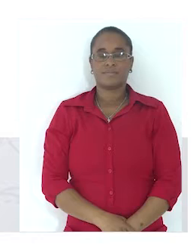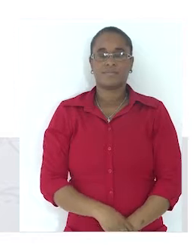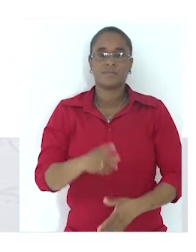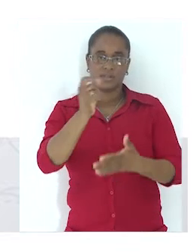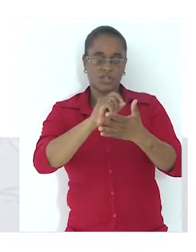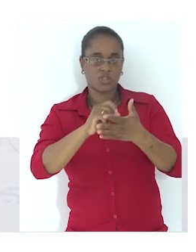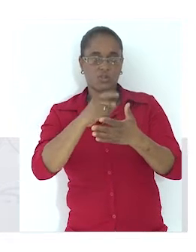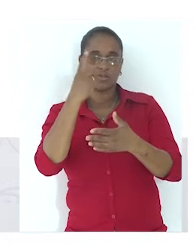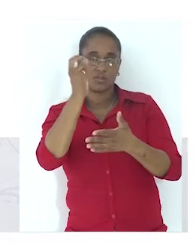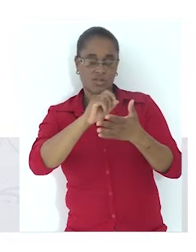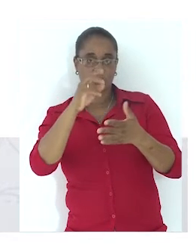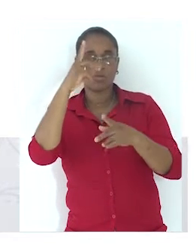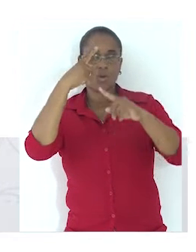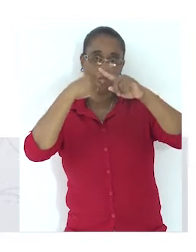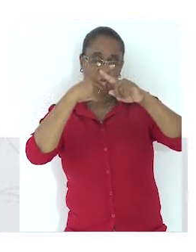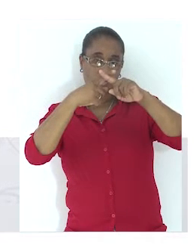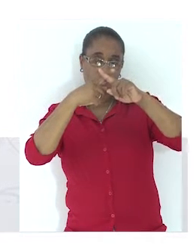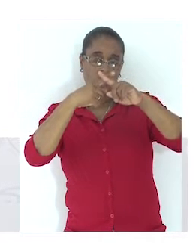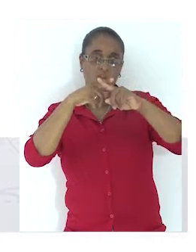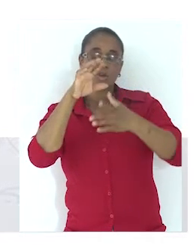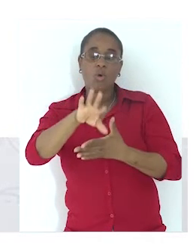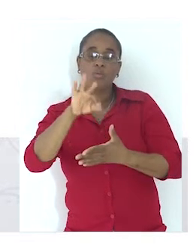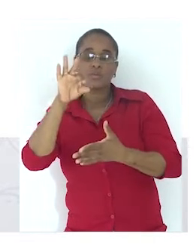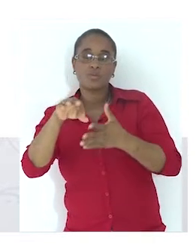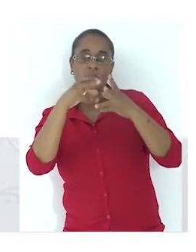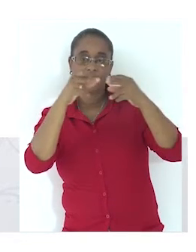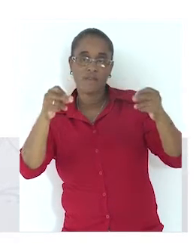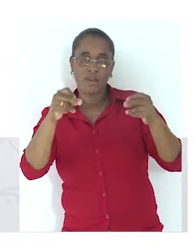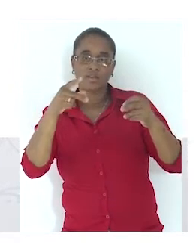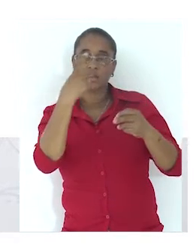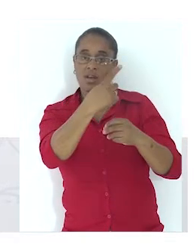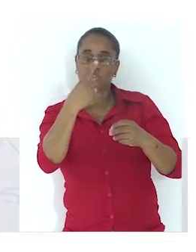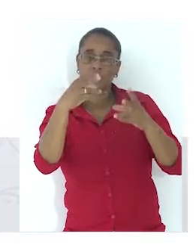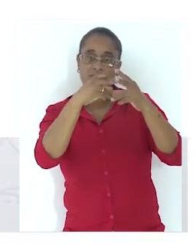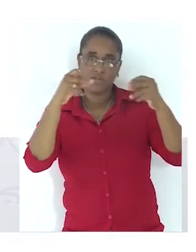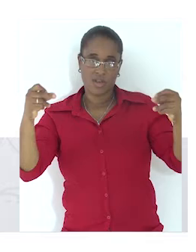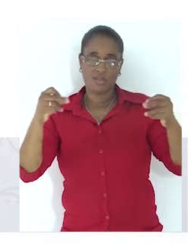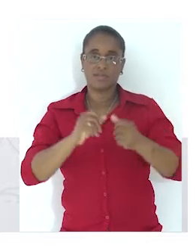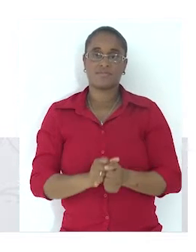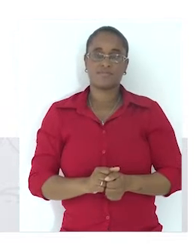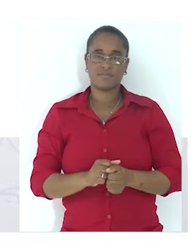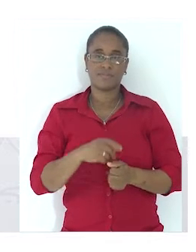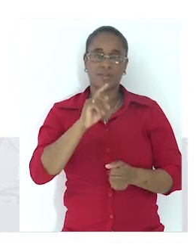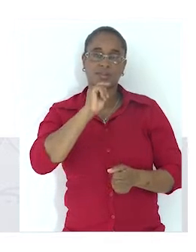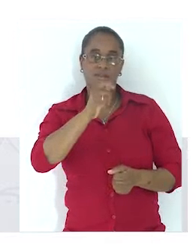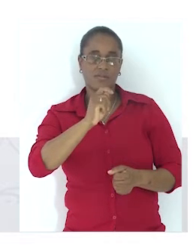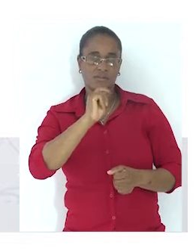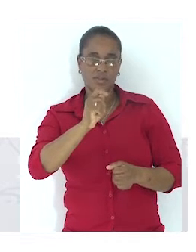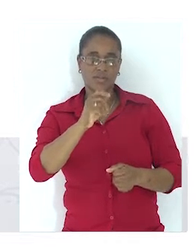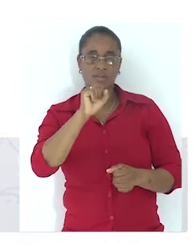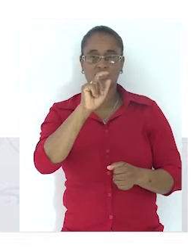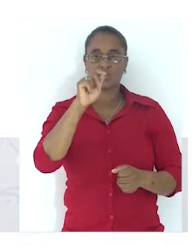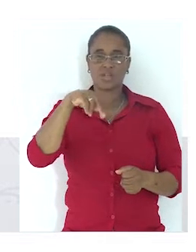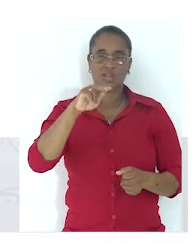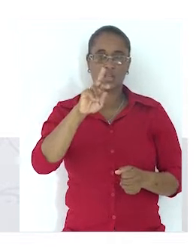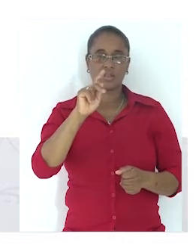Assinala com uma cruz a opção que completa cada uma das frases. A entrevista é um gênero